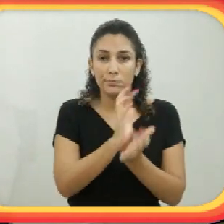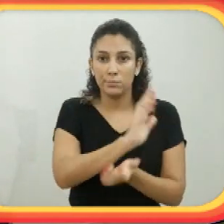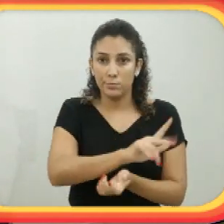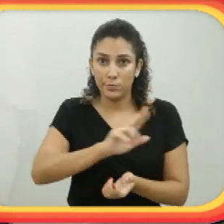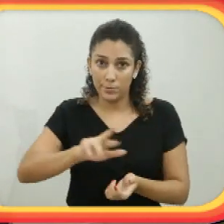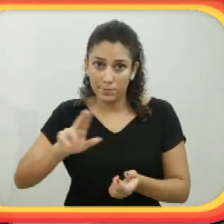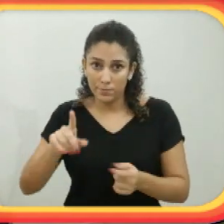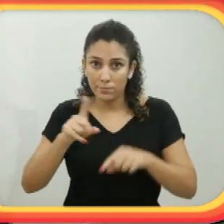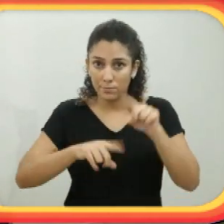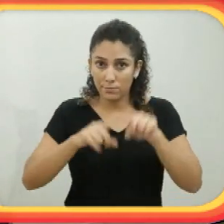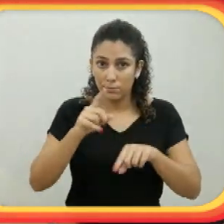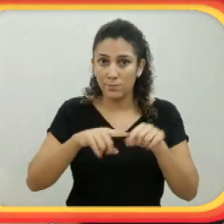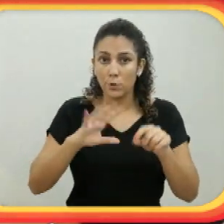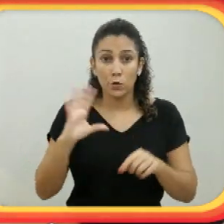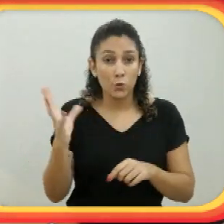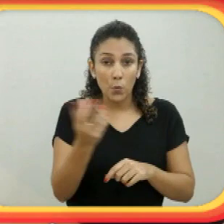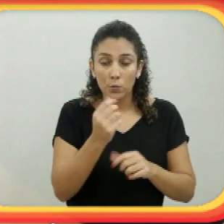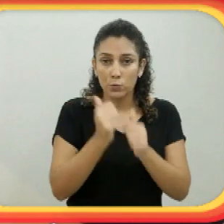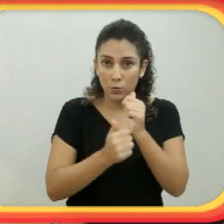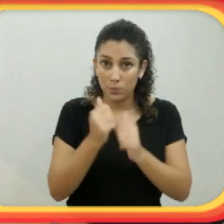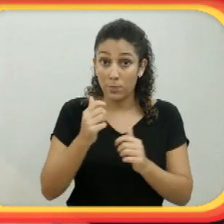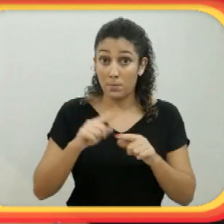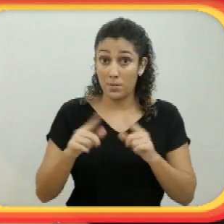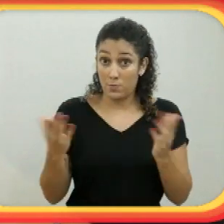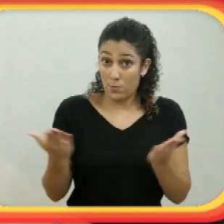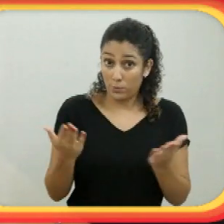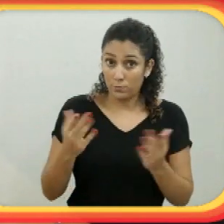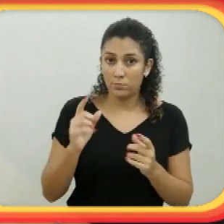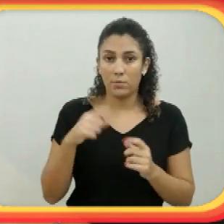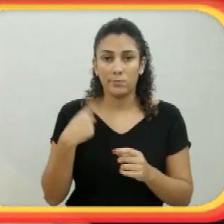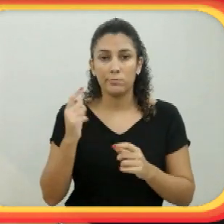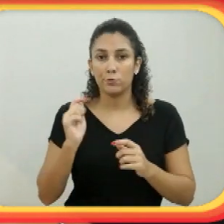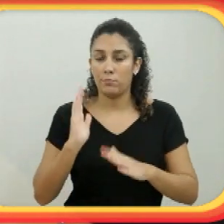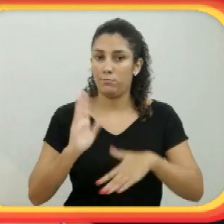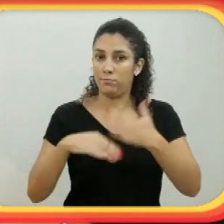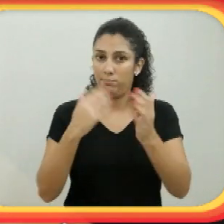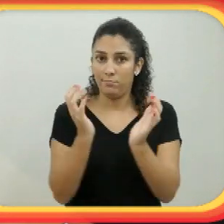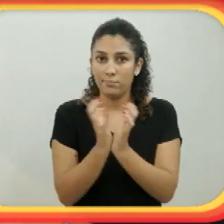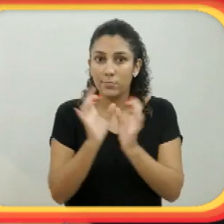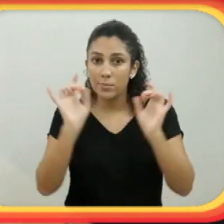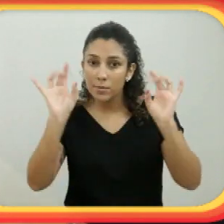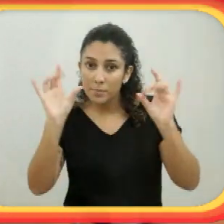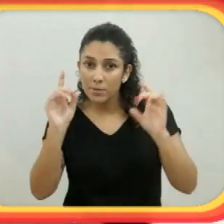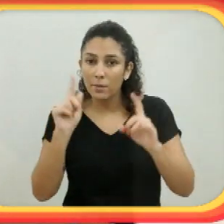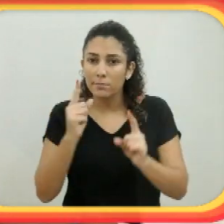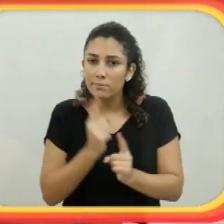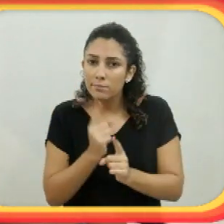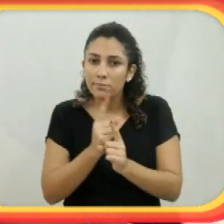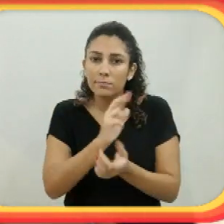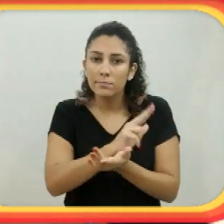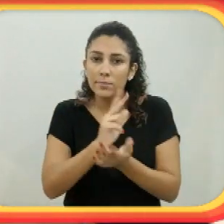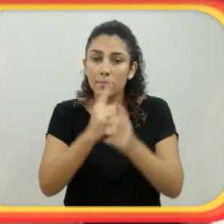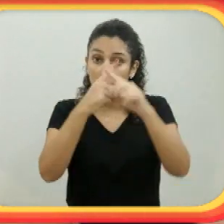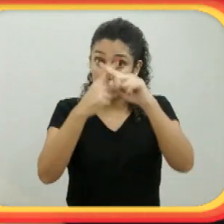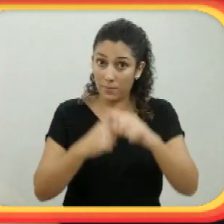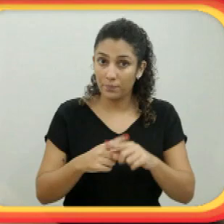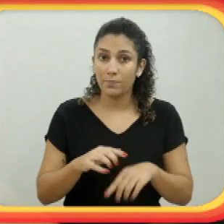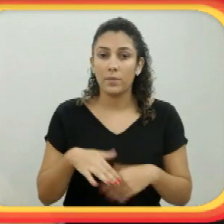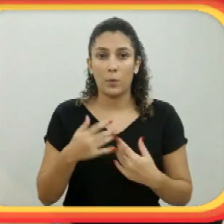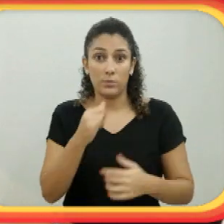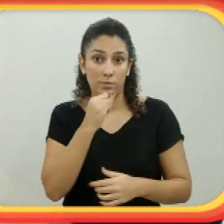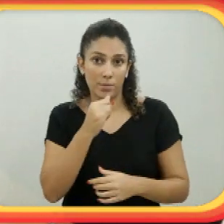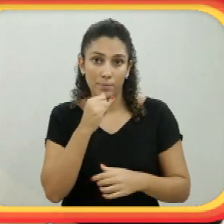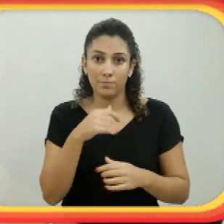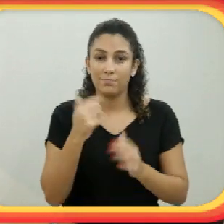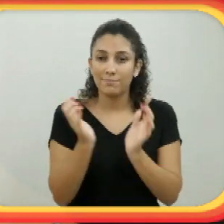equipamento para todos os tipos de jogos. Hoje em dia a gente já desenvolve equipamentos específicos para determinados tipos de competições. Então, por